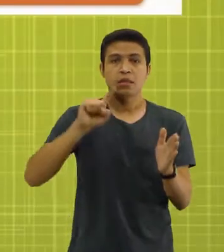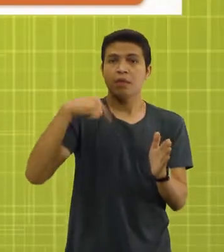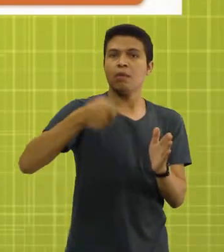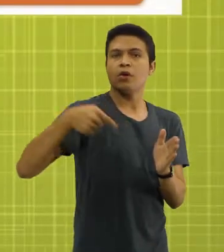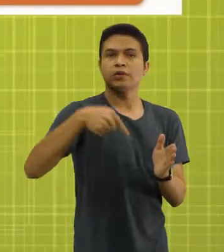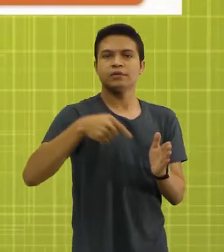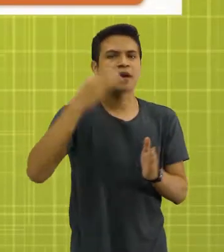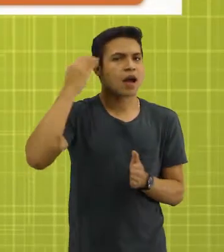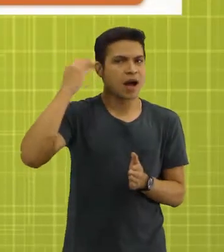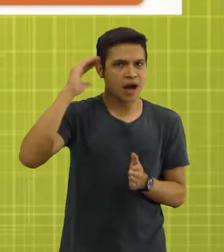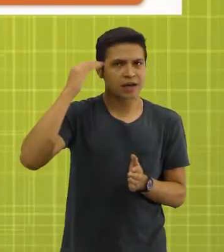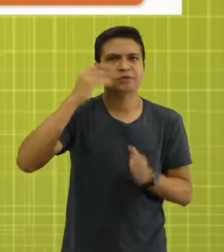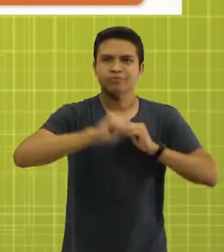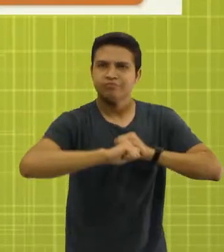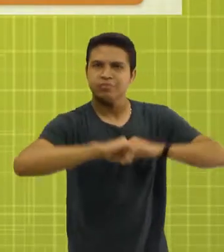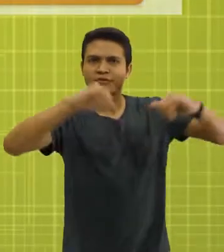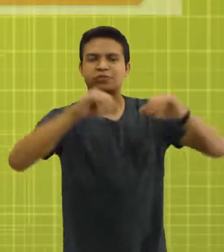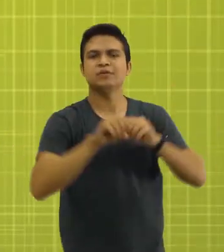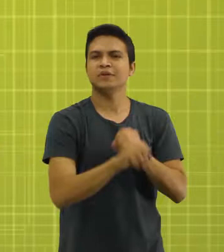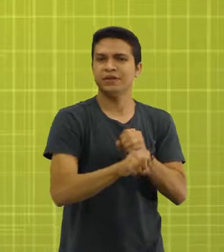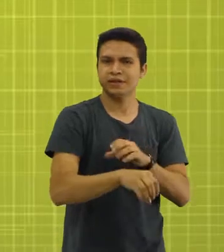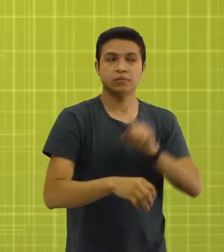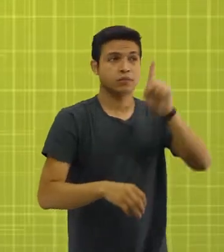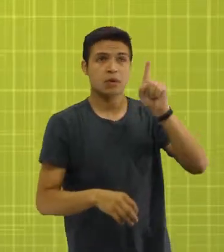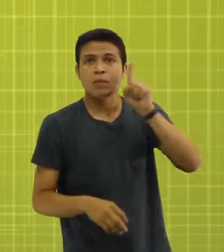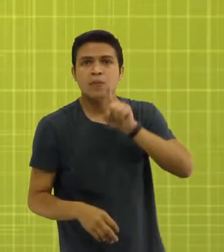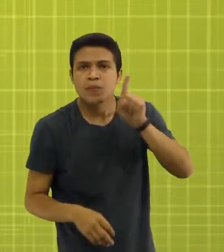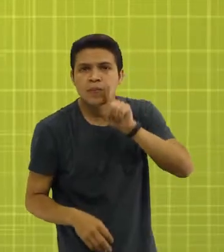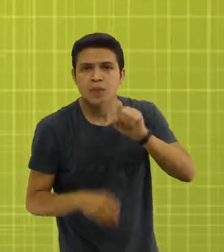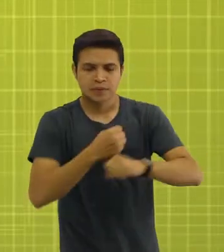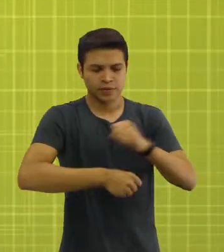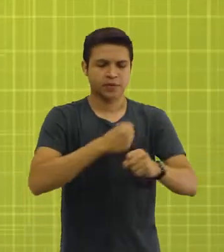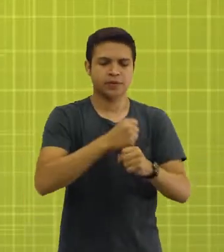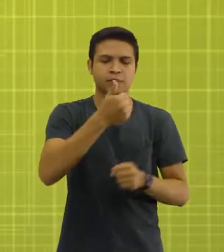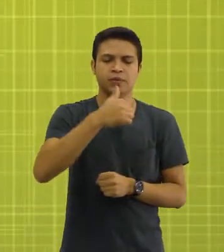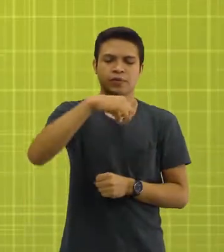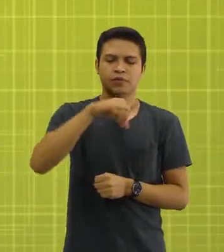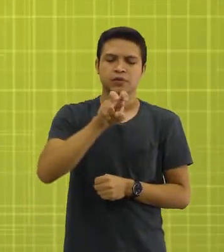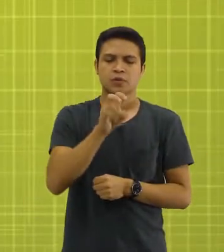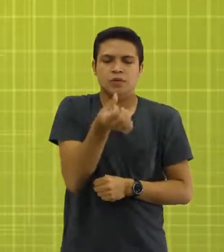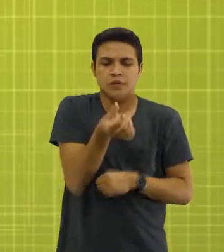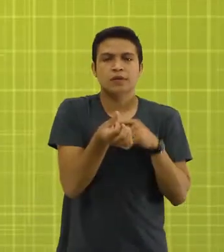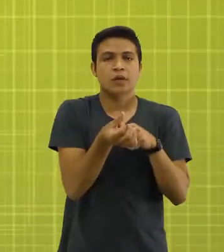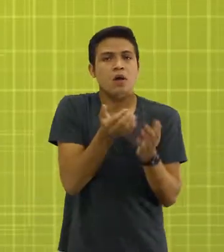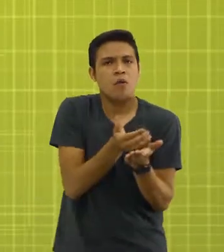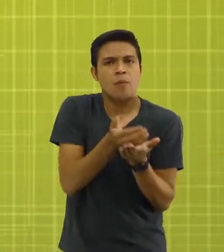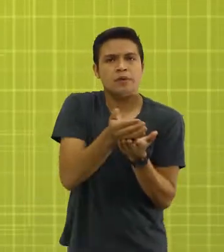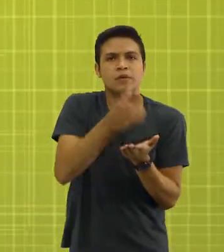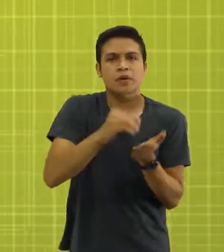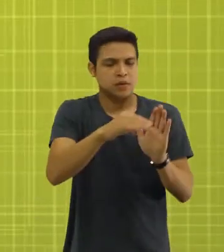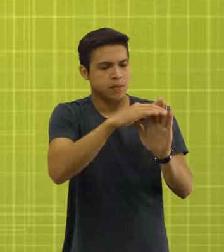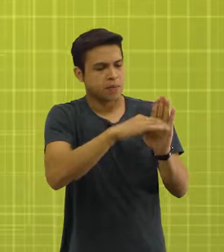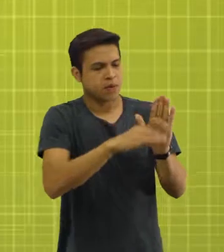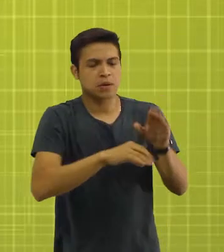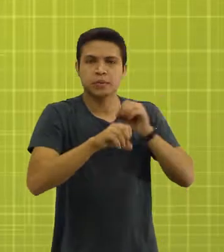em 1935. Nos Estados Unidos, a Chicago TV College, em 1956, iniciou